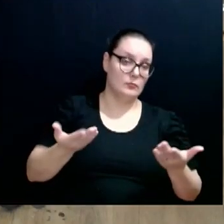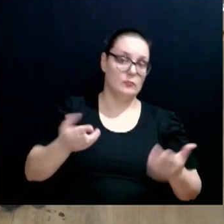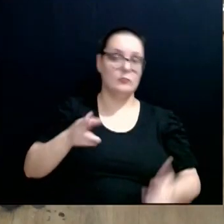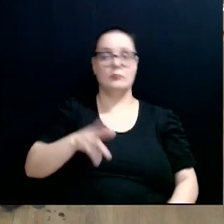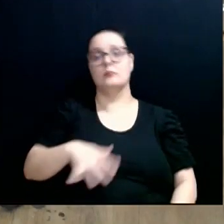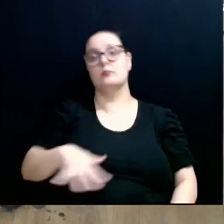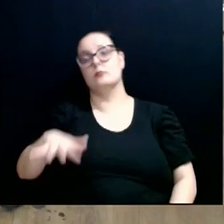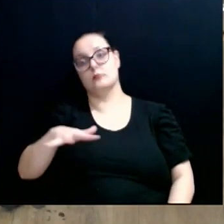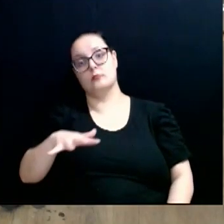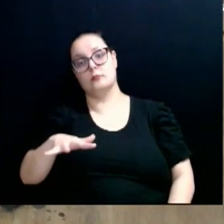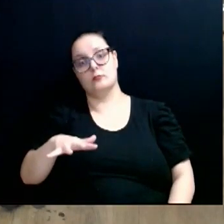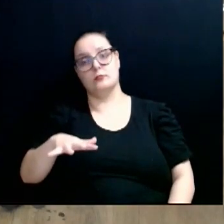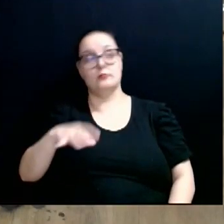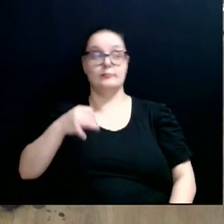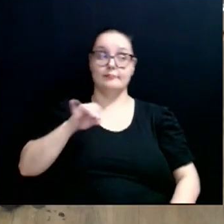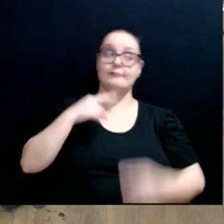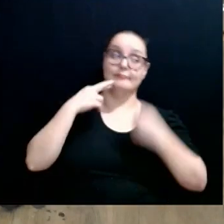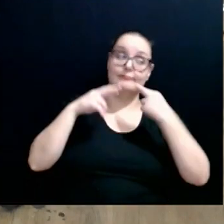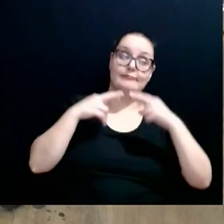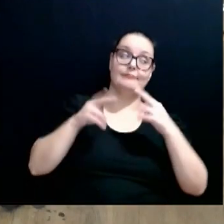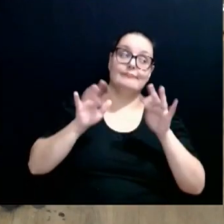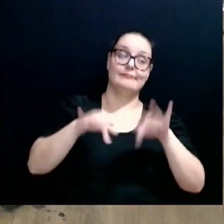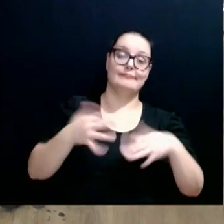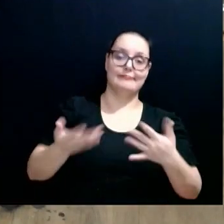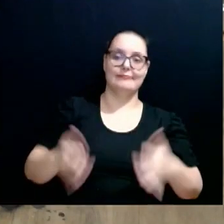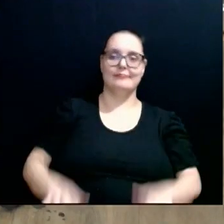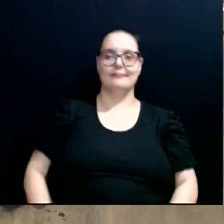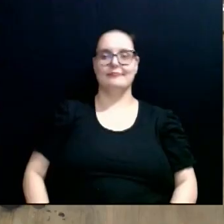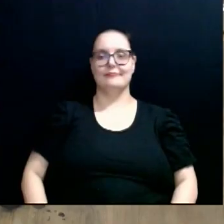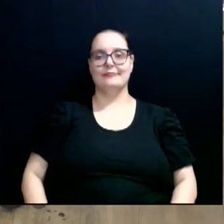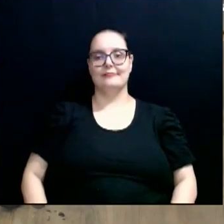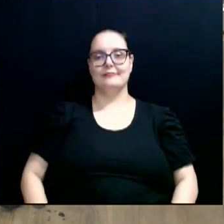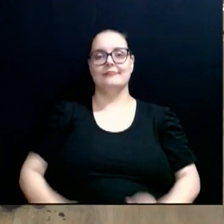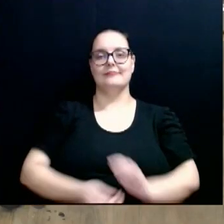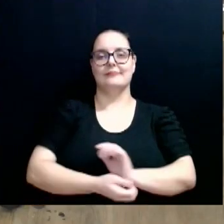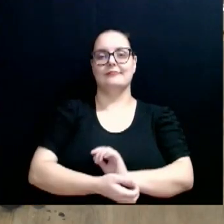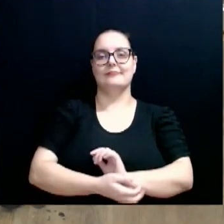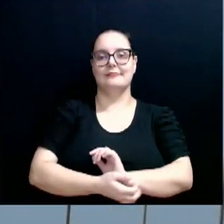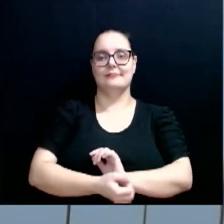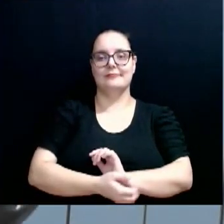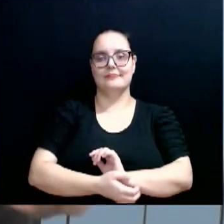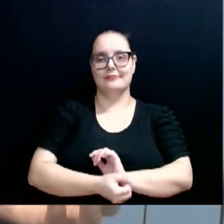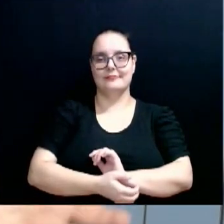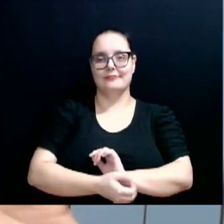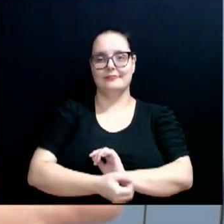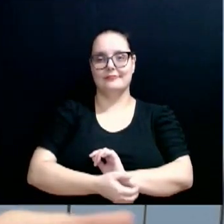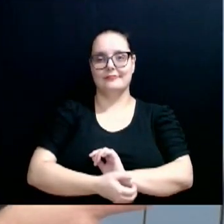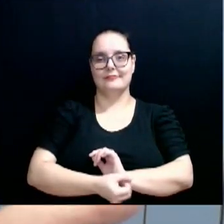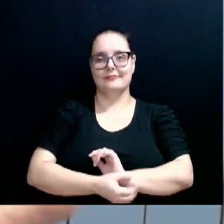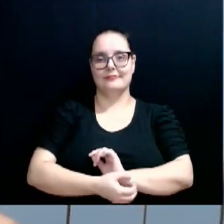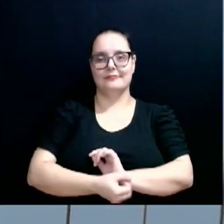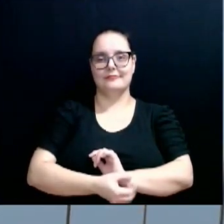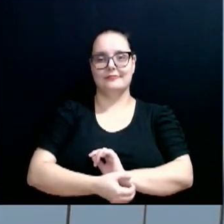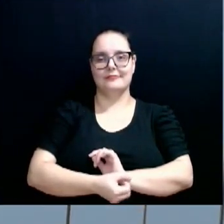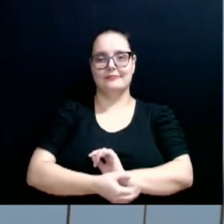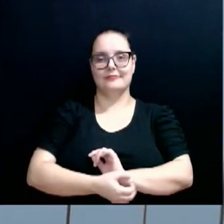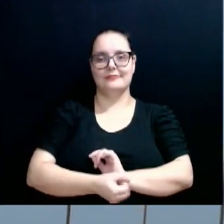as reclamações encerraram por lá, vereador? Bom, vou aproveitar novamente para